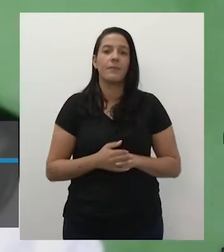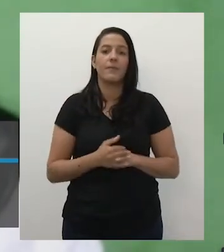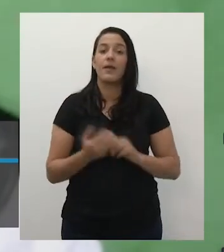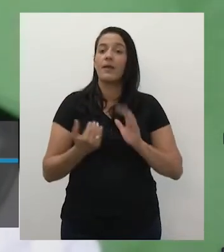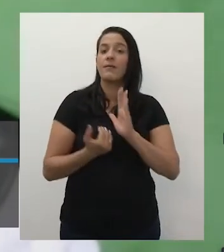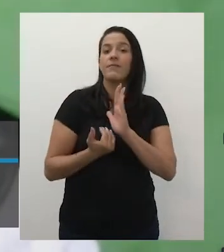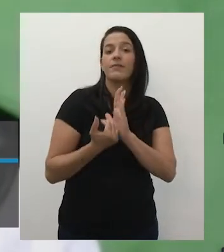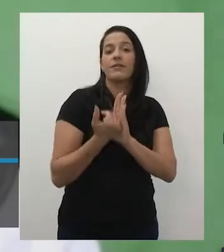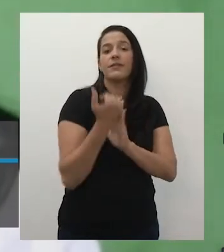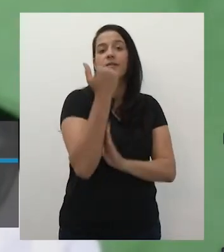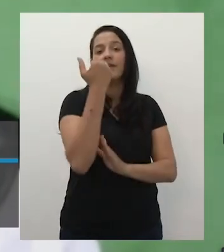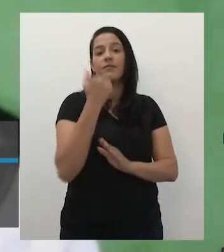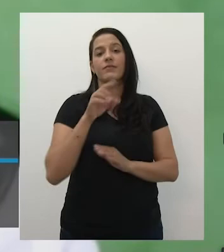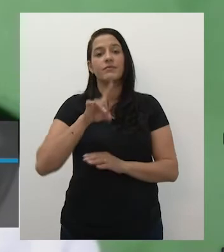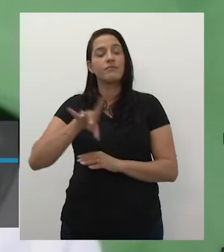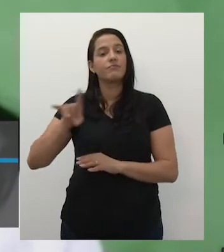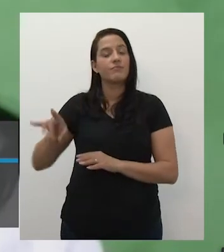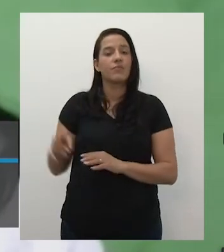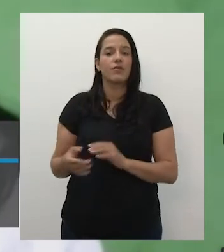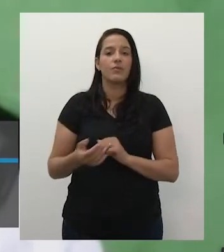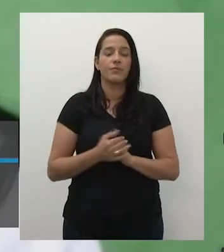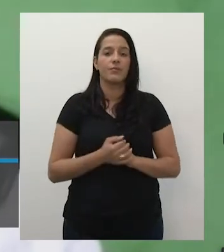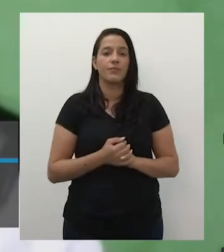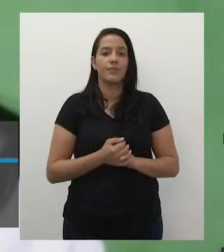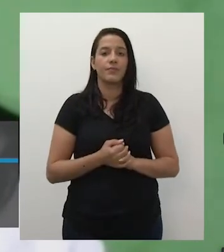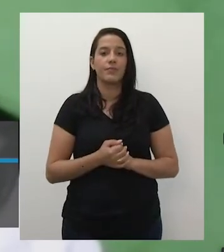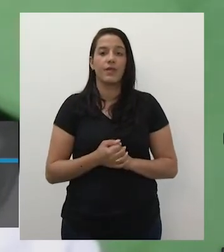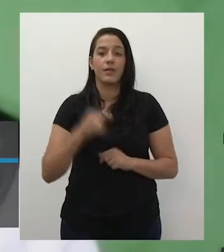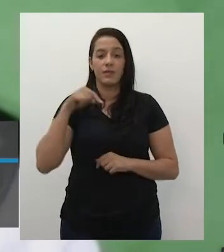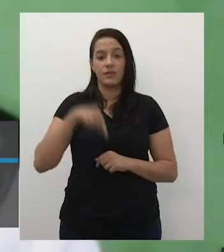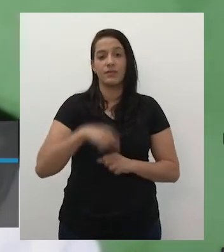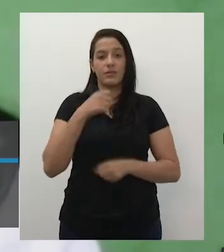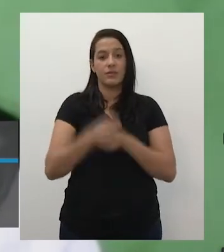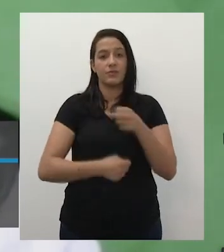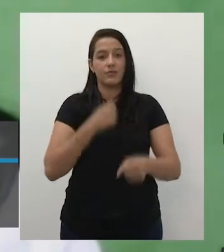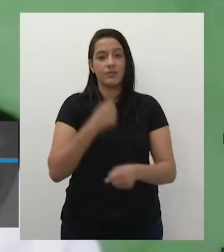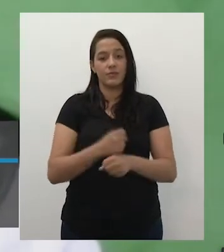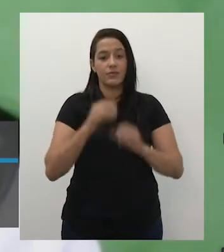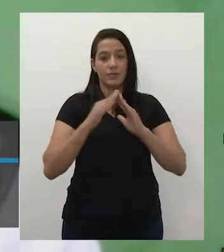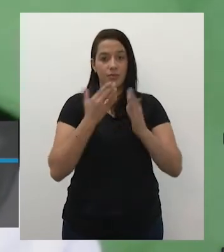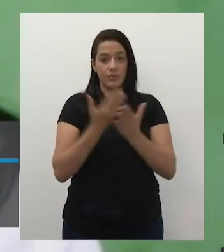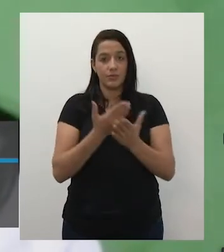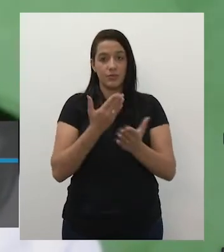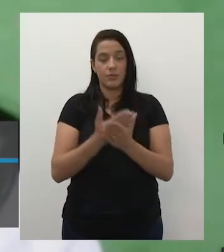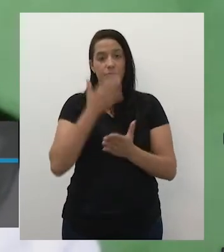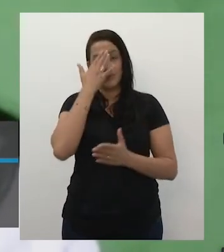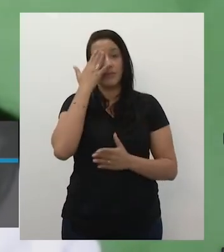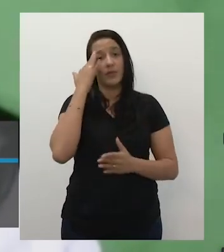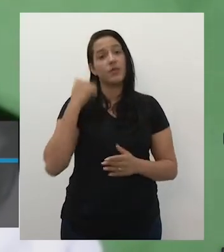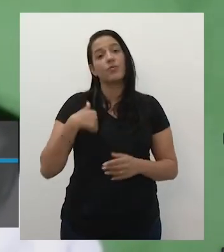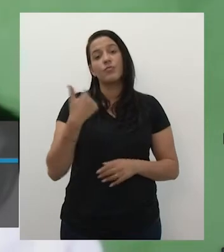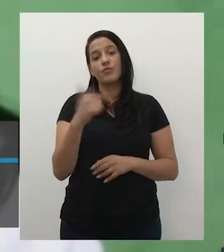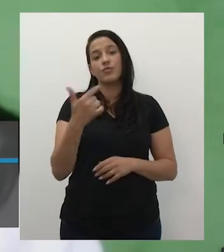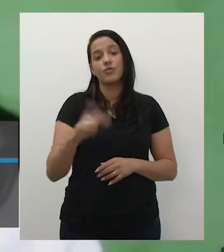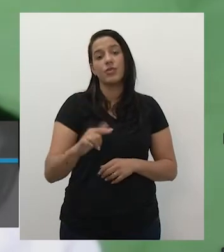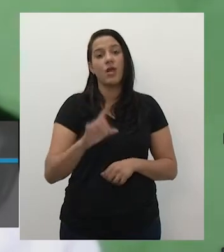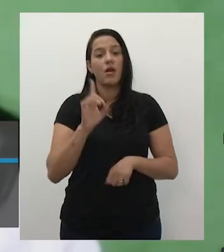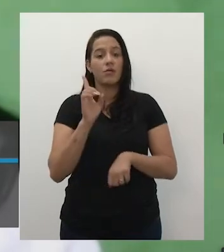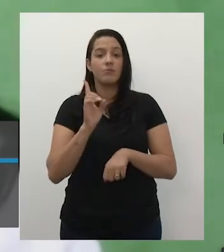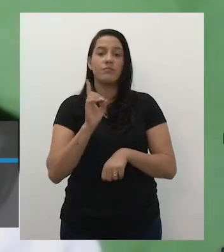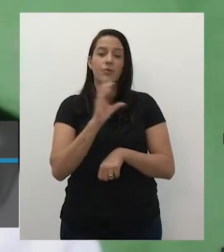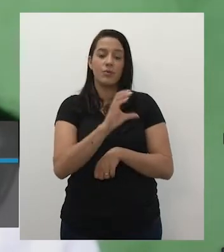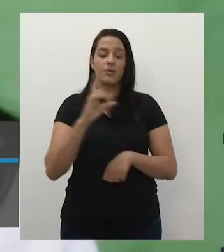Cursei o magistério, fiz o ensino médio, era o magistério na época, né? E a partir deste momento, iniciou a